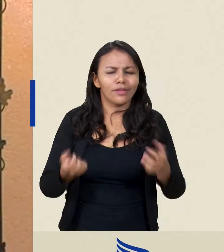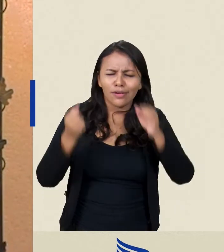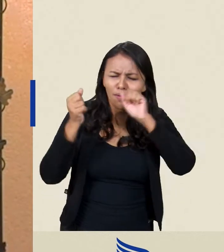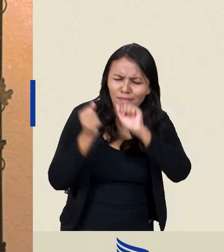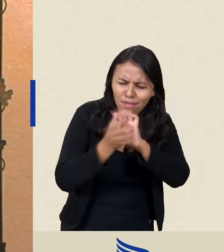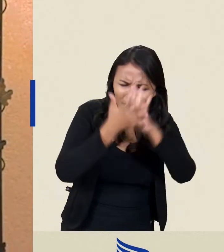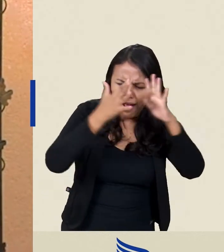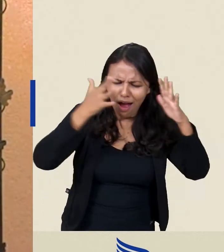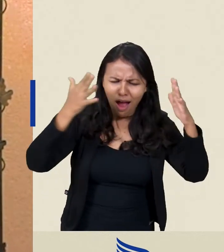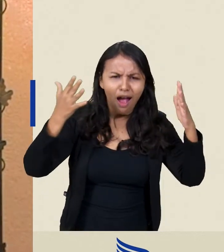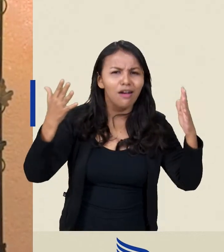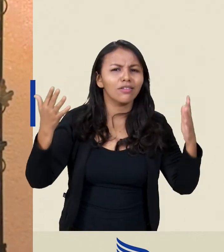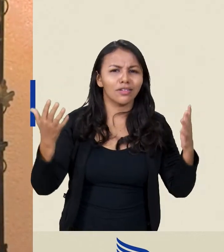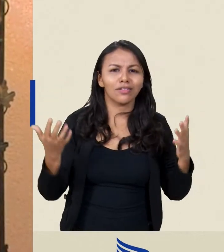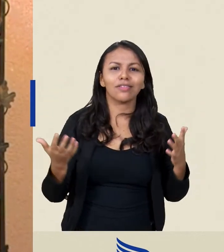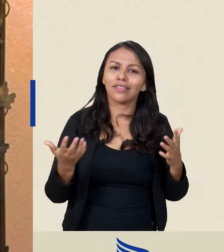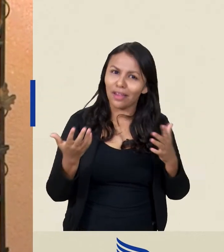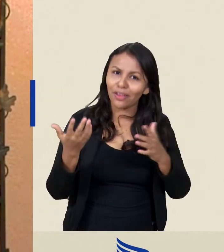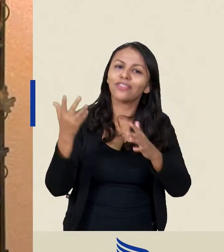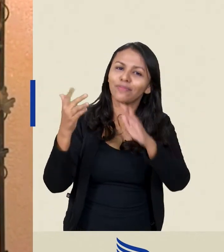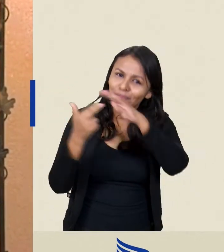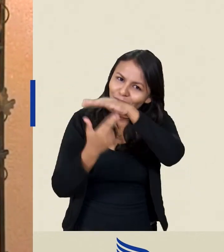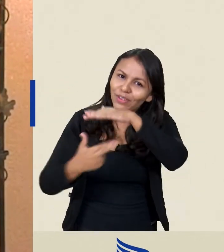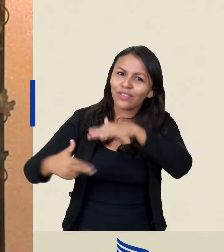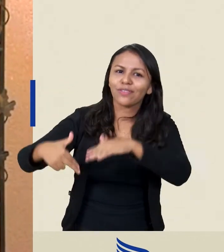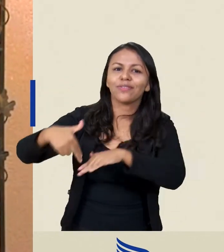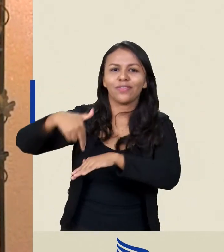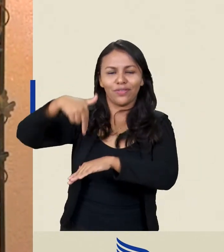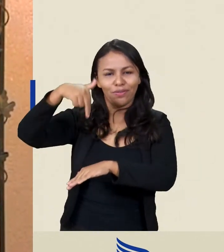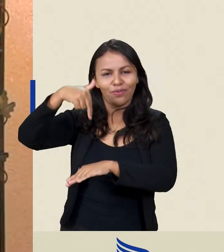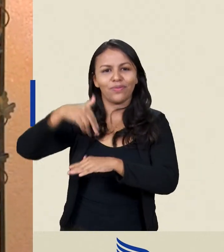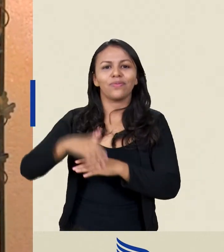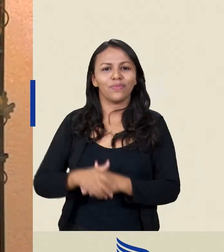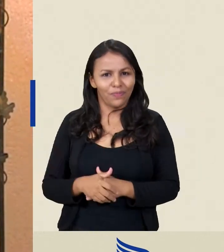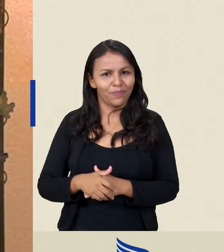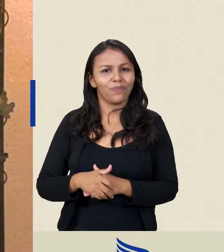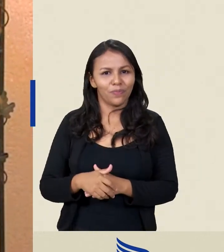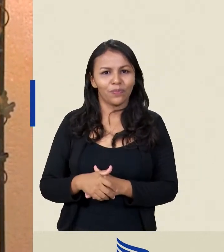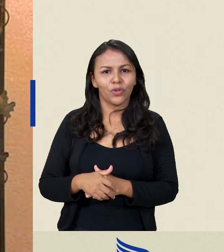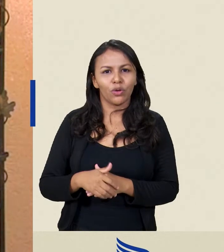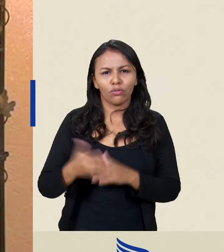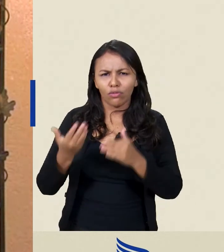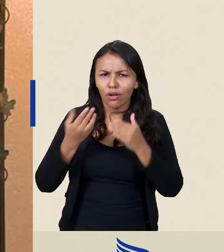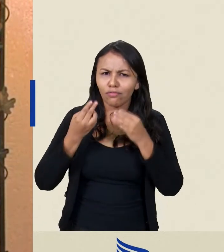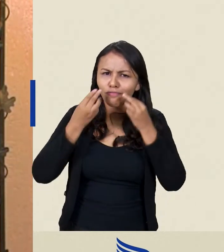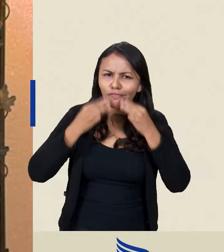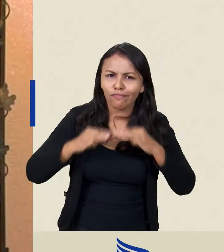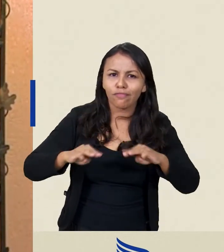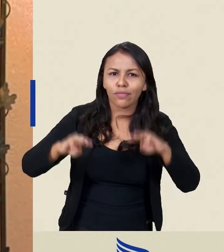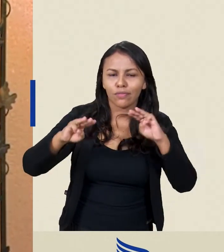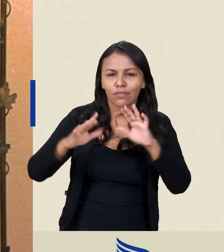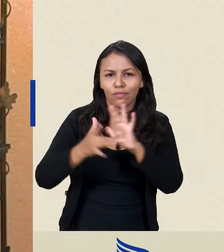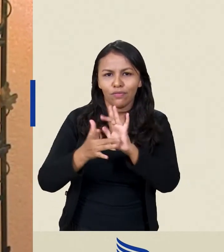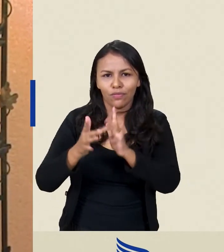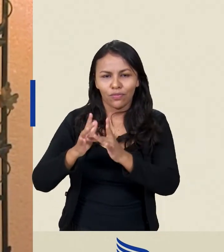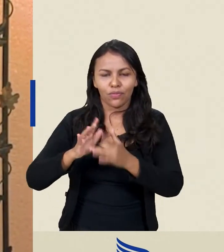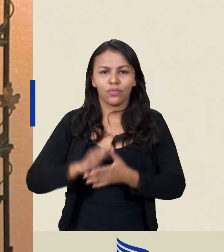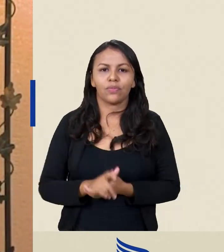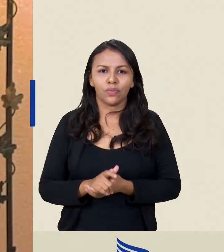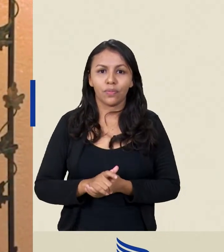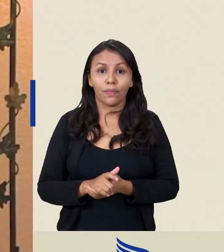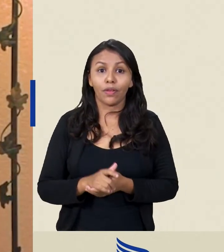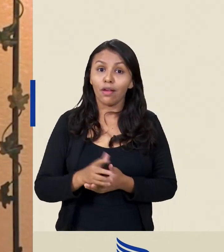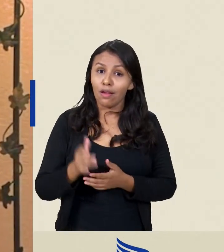milagres de ressurreição que ele operou durante o seu ministério. No episódio da ressurreição